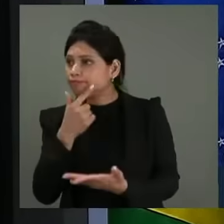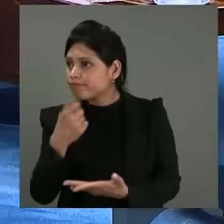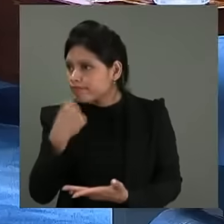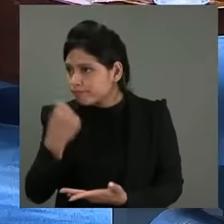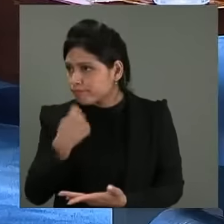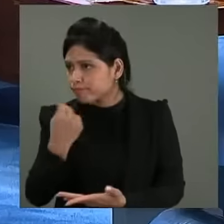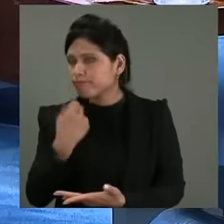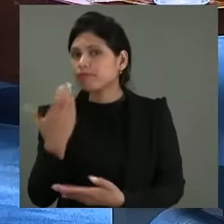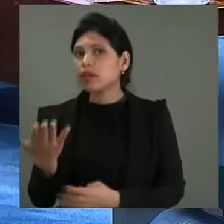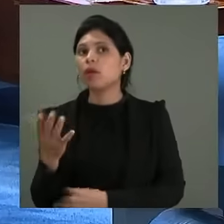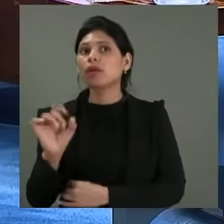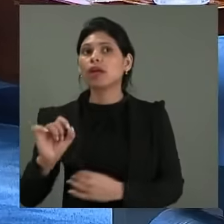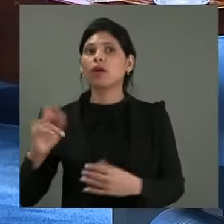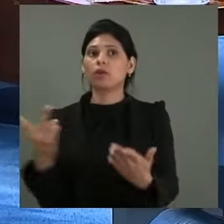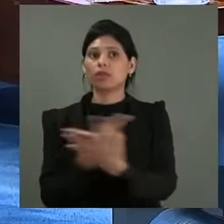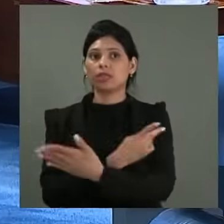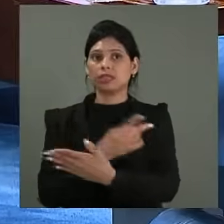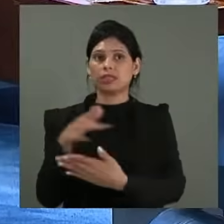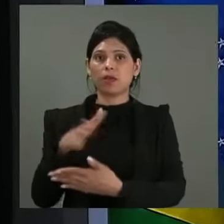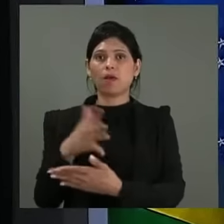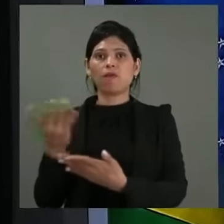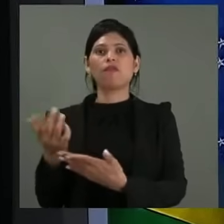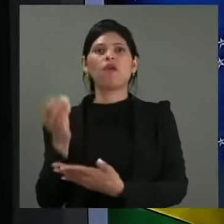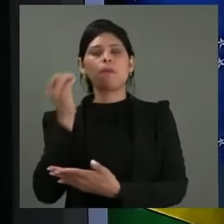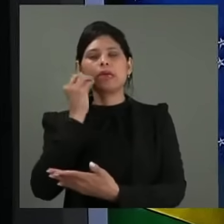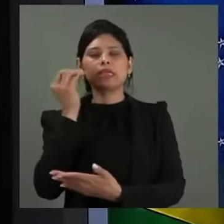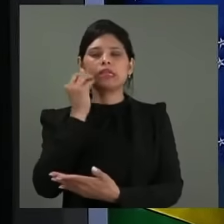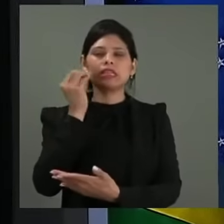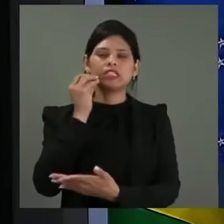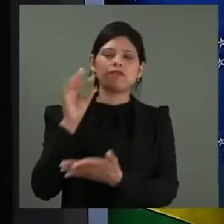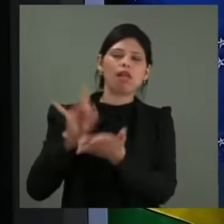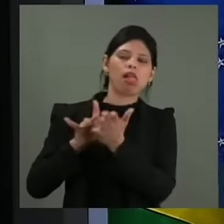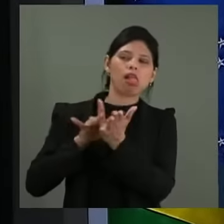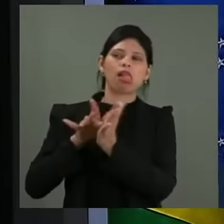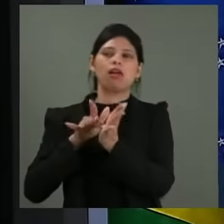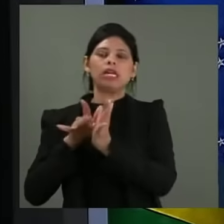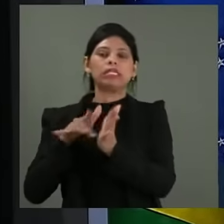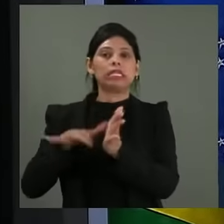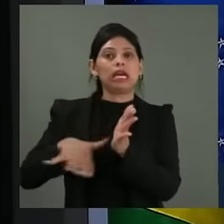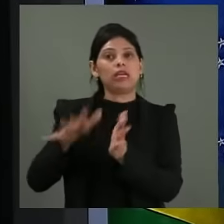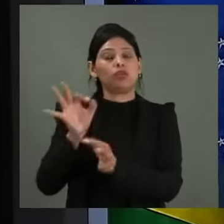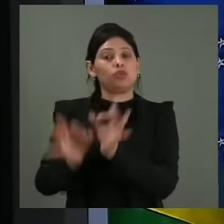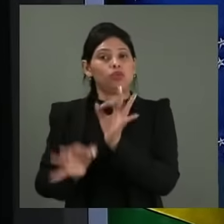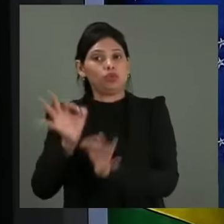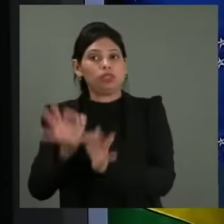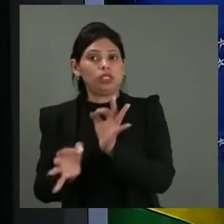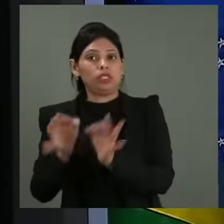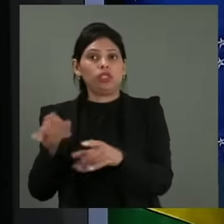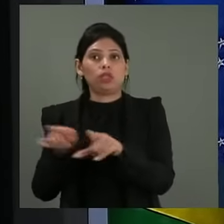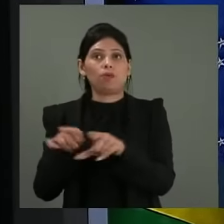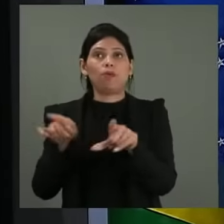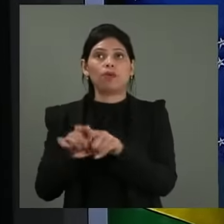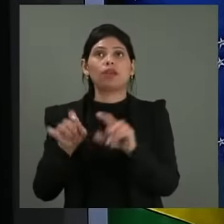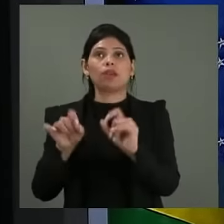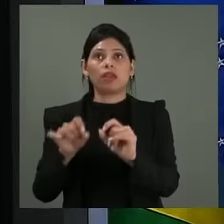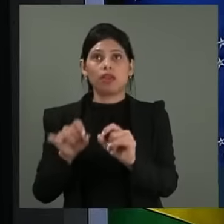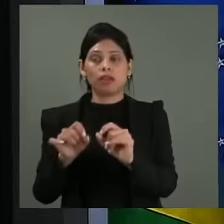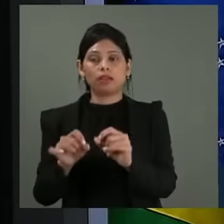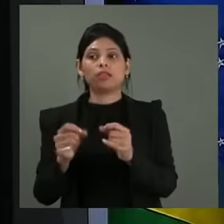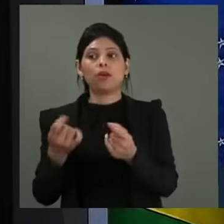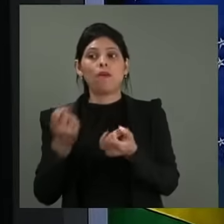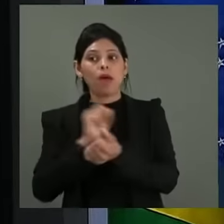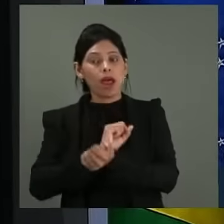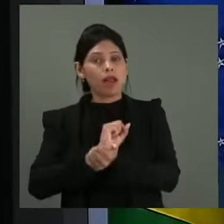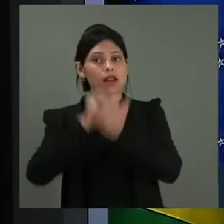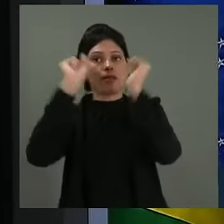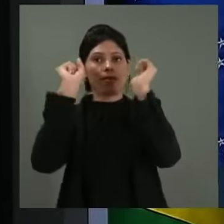foi um malabarismo jurídico sem precedentes, direcionado para permitir a libertação